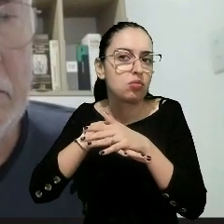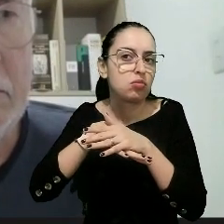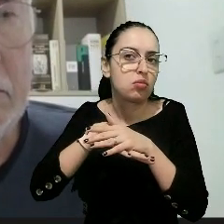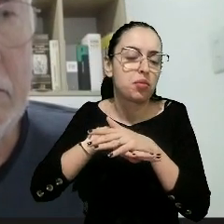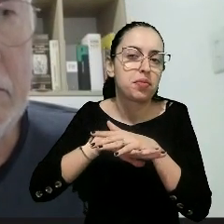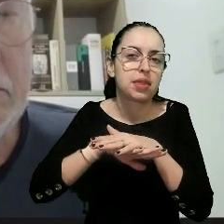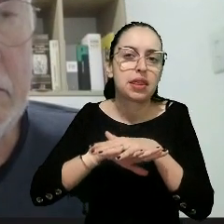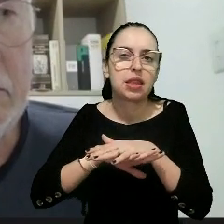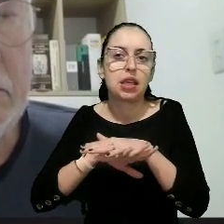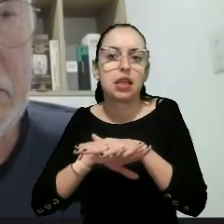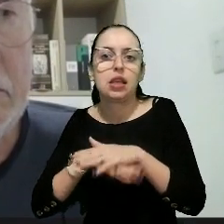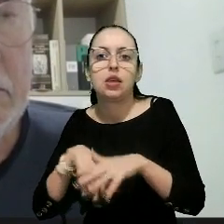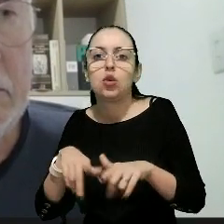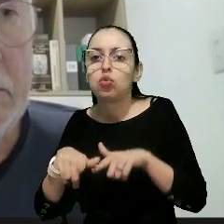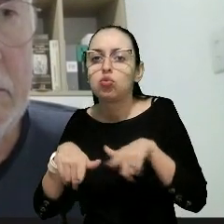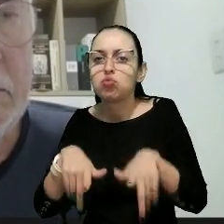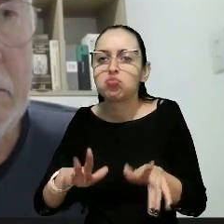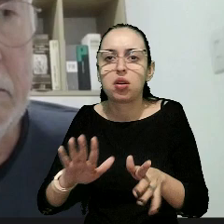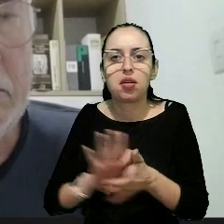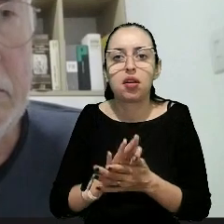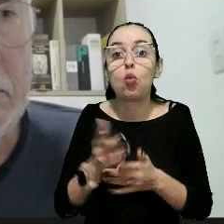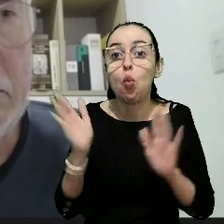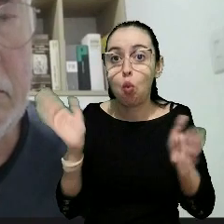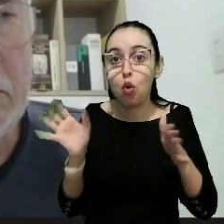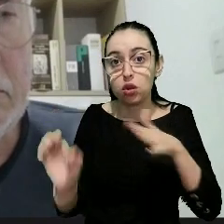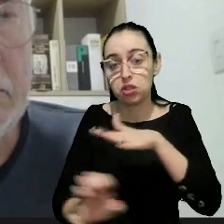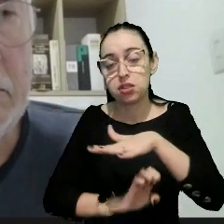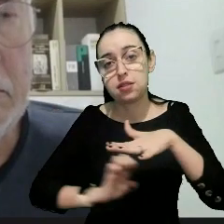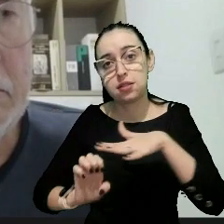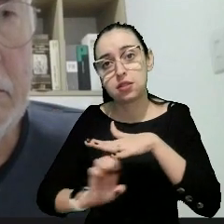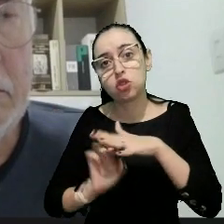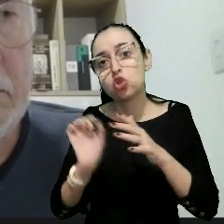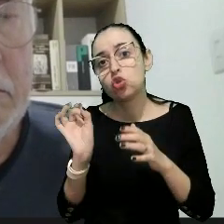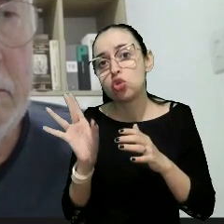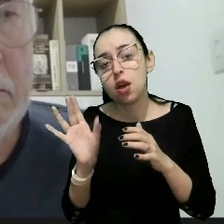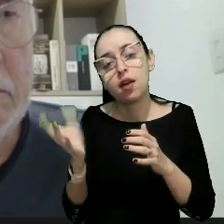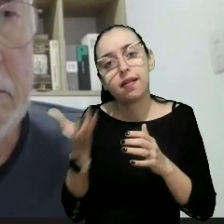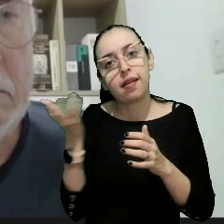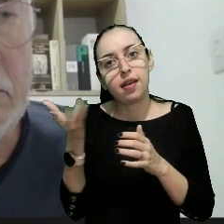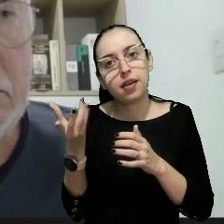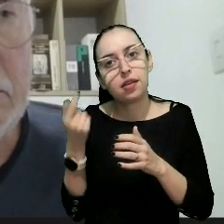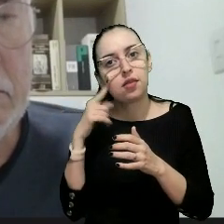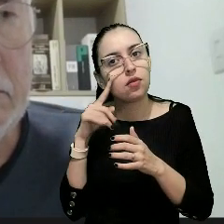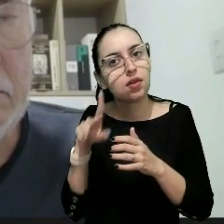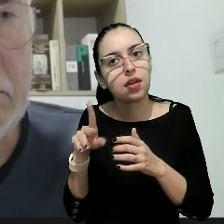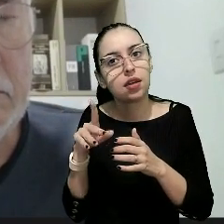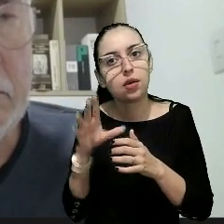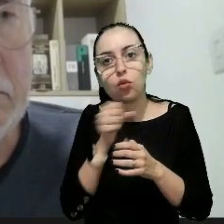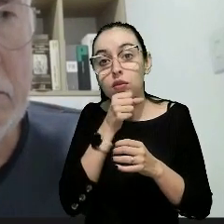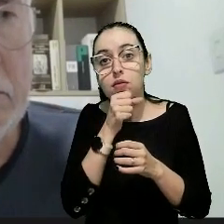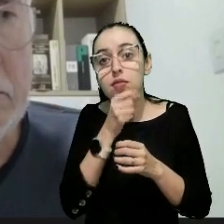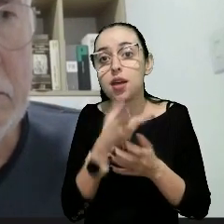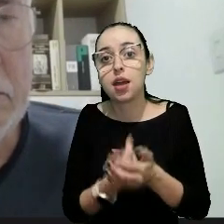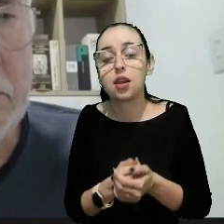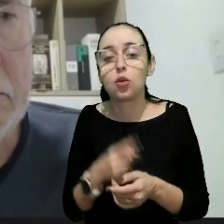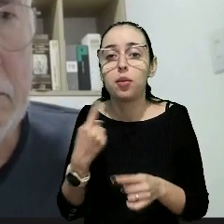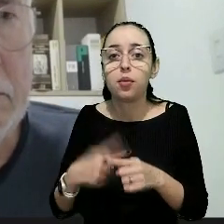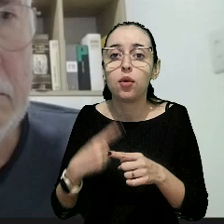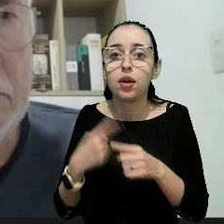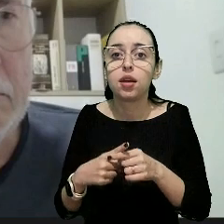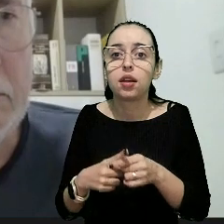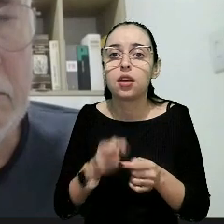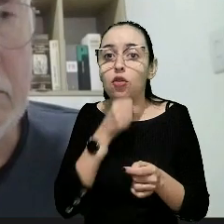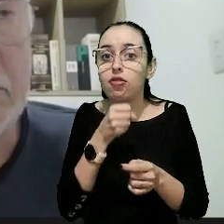estigmatizado dentro da academia, do mercado. Hoje, as empresas só querem saber quem são